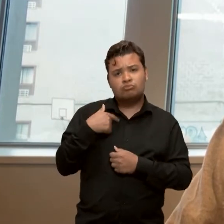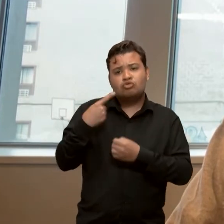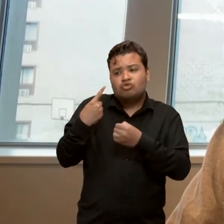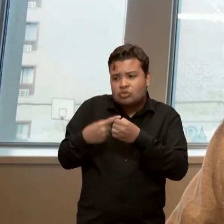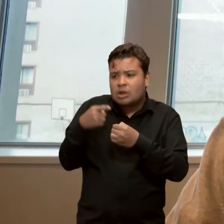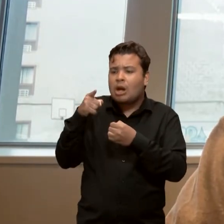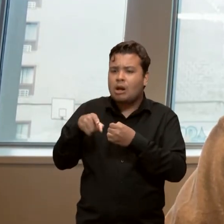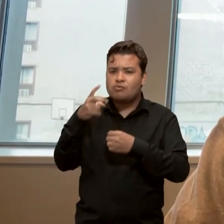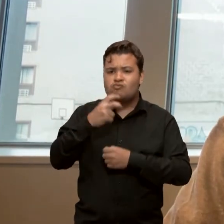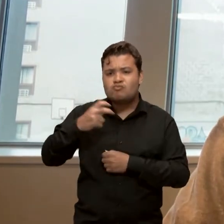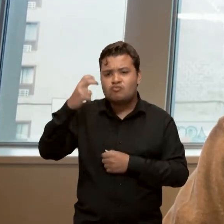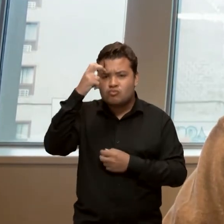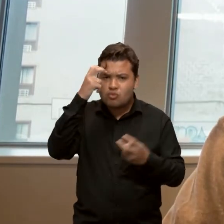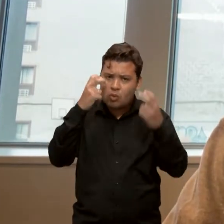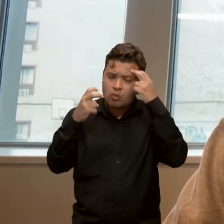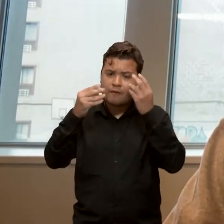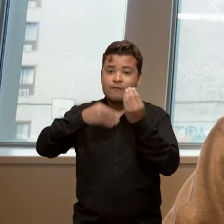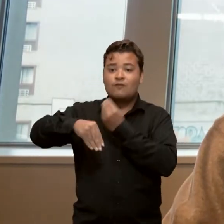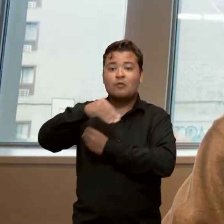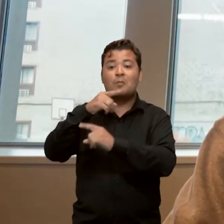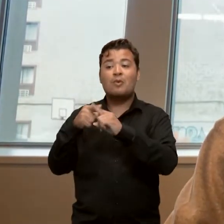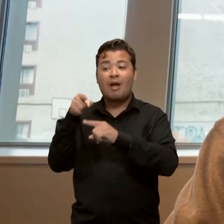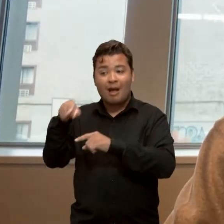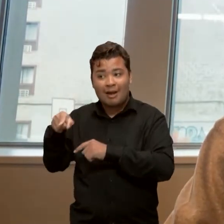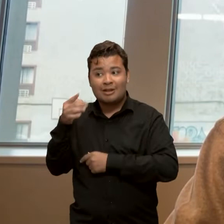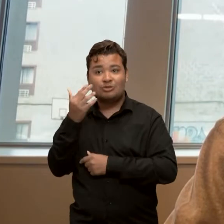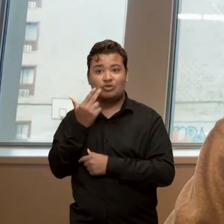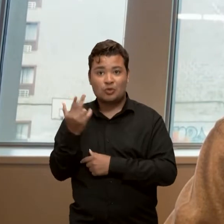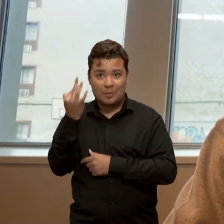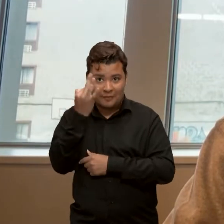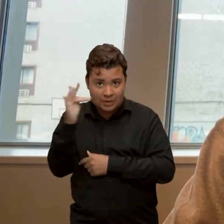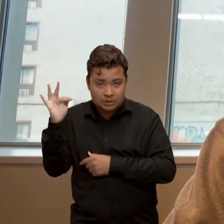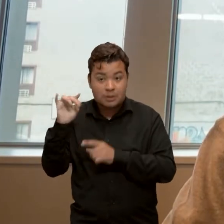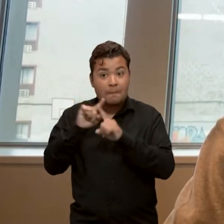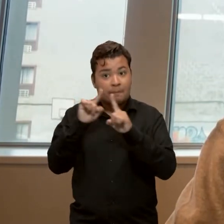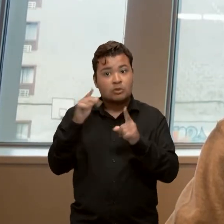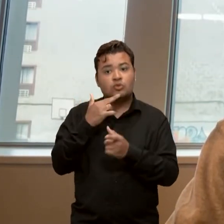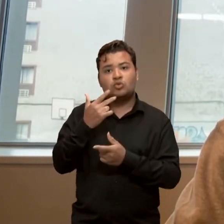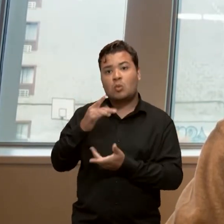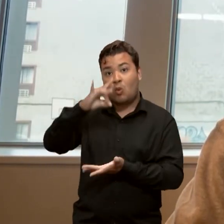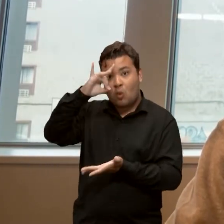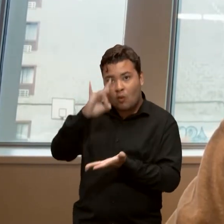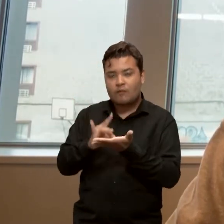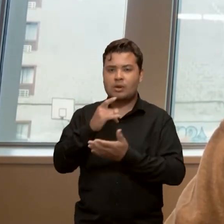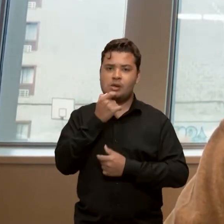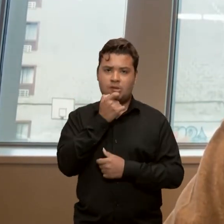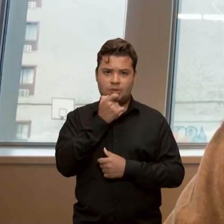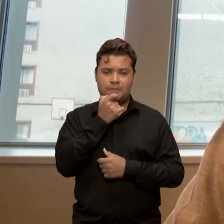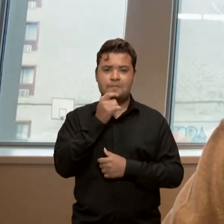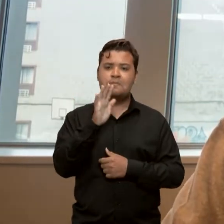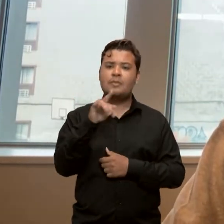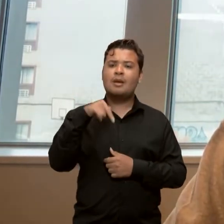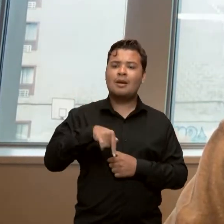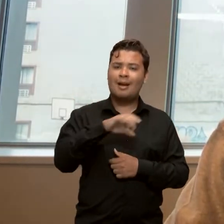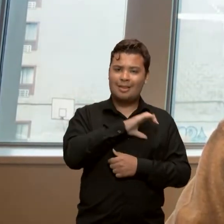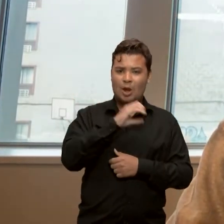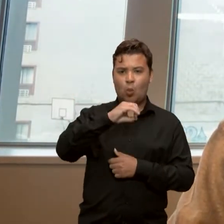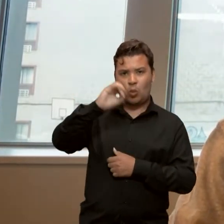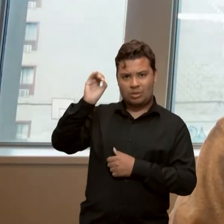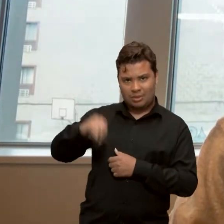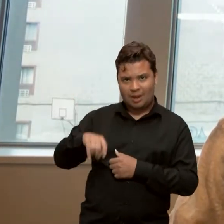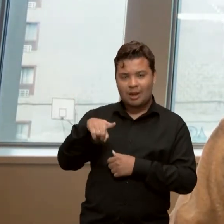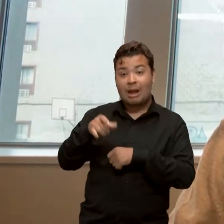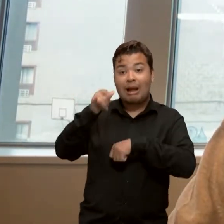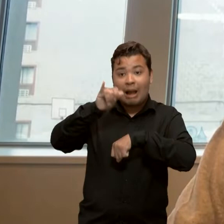influência francesa. As pessoas falam francês aqui também, mas a língua oficial ainda é o inglês. Mas por ser a capital, por estar bem perto da província